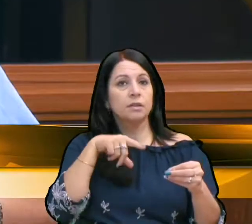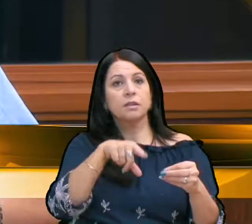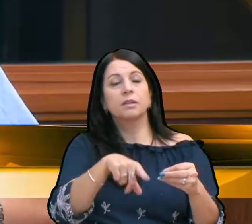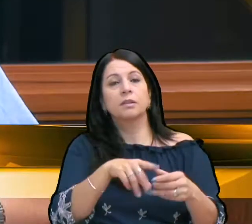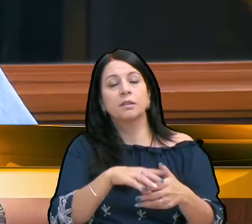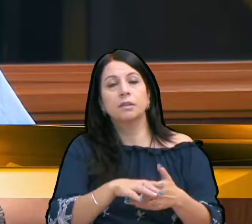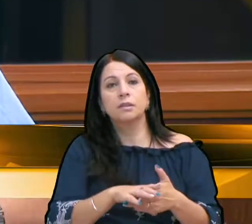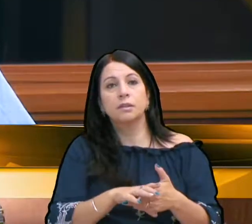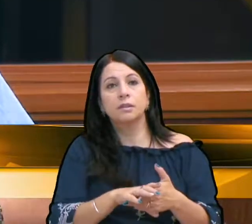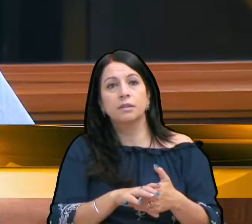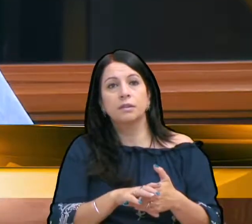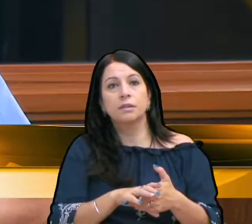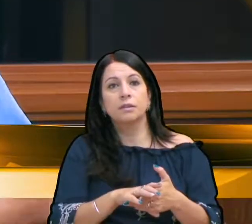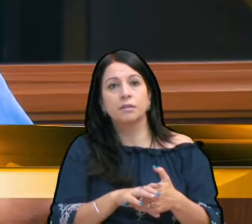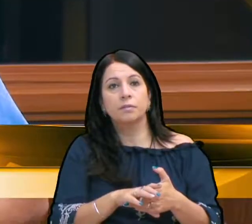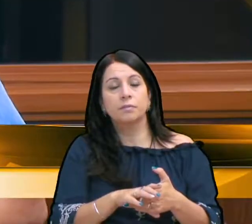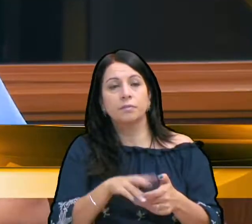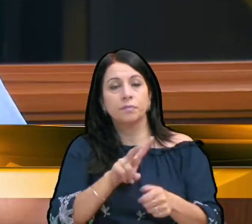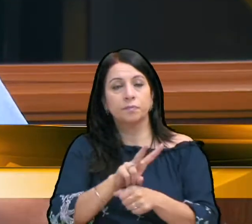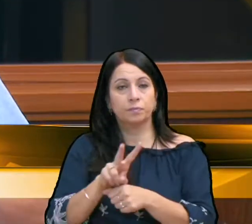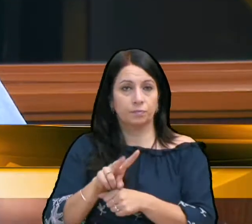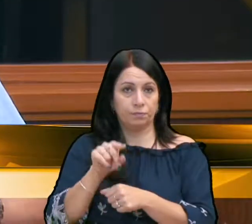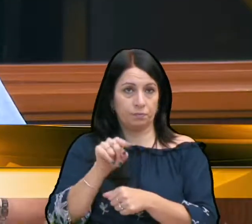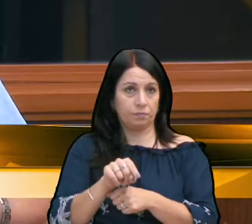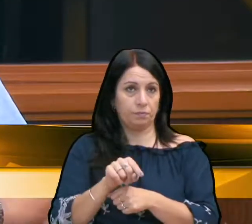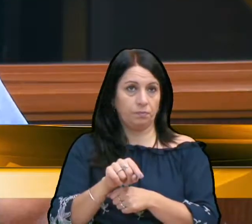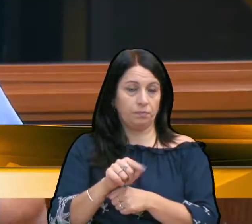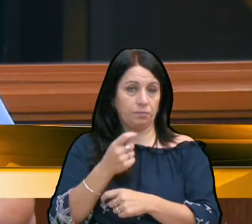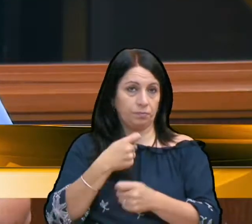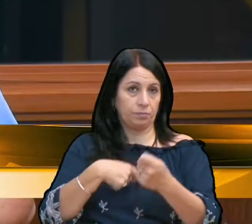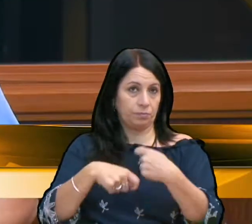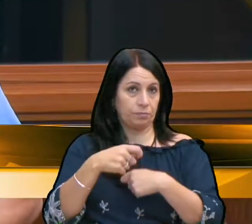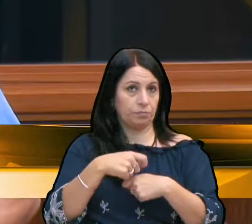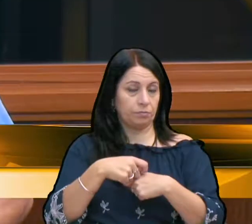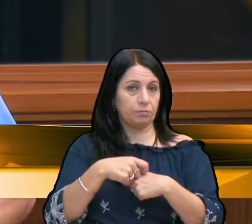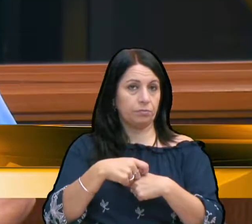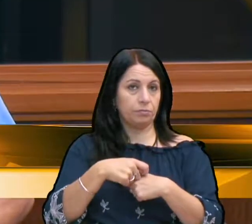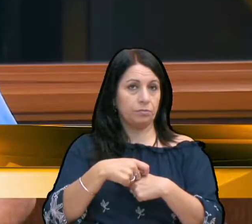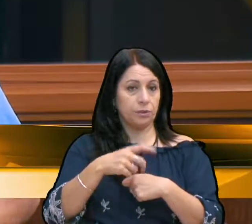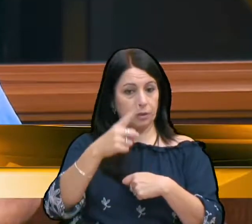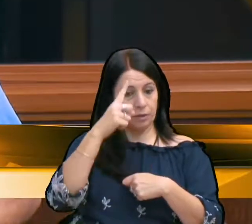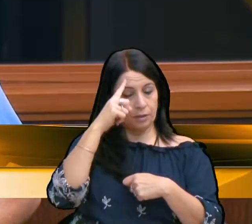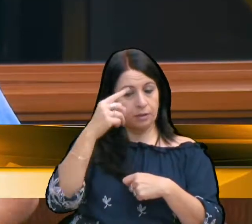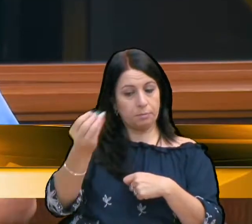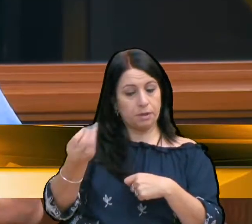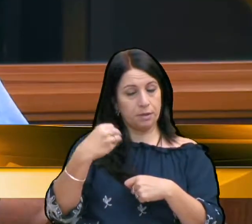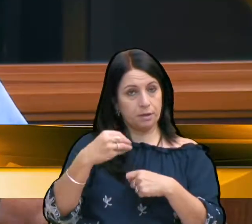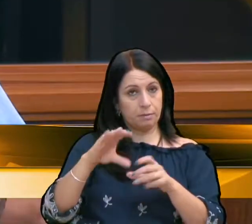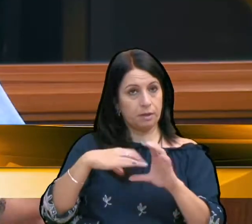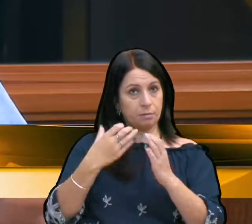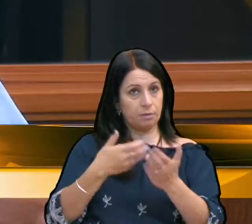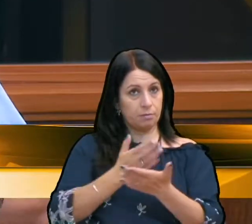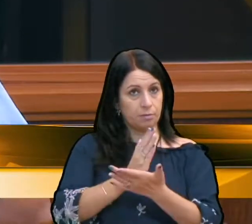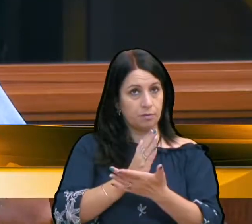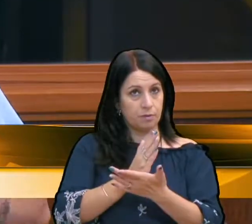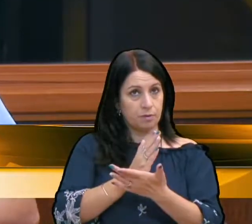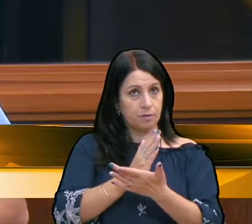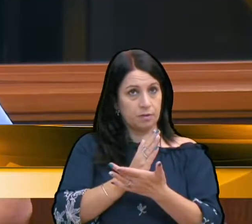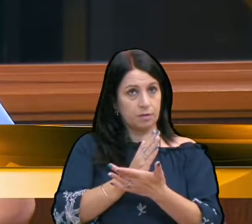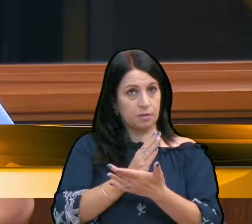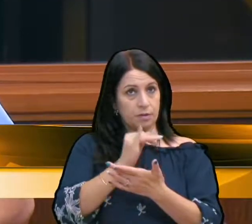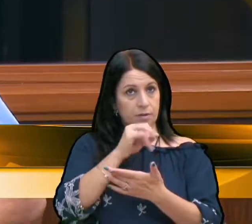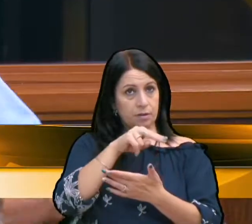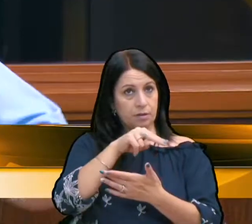equipamentos de proteção aos mesmos. A administração tem que mandar para a Câmara também para conseguir aprovação e isenção de